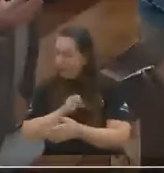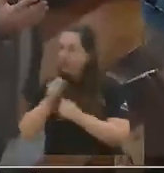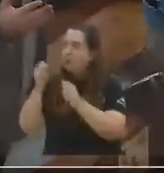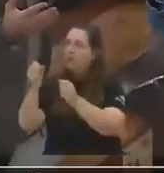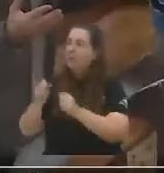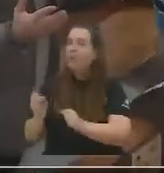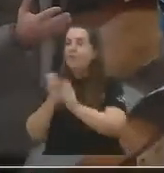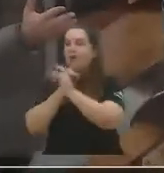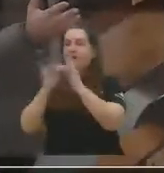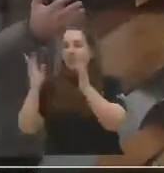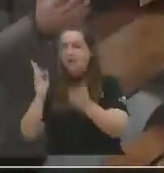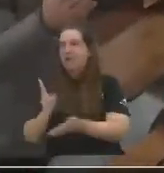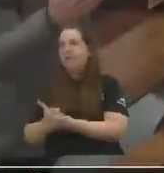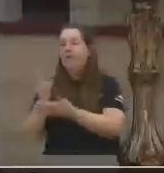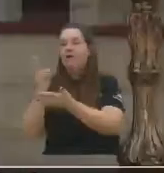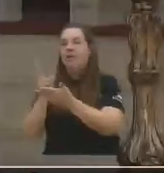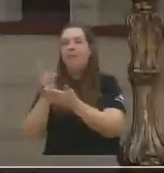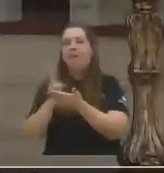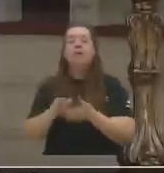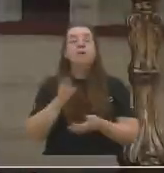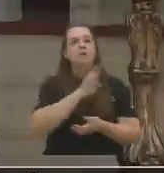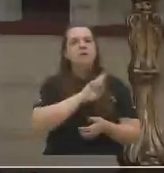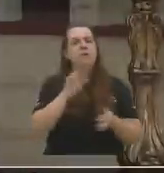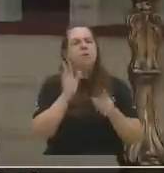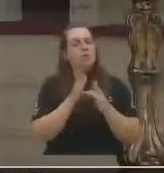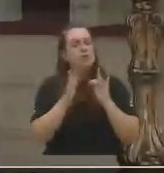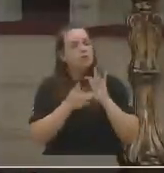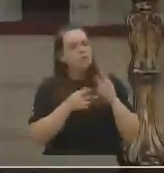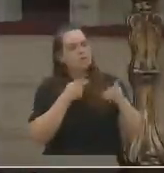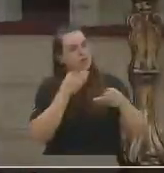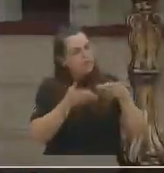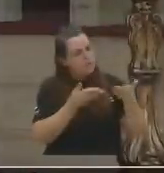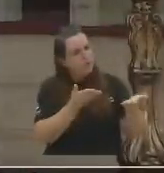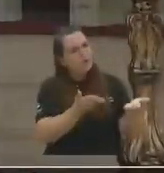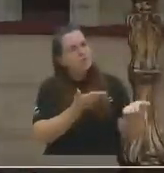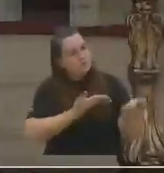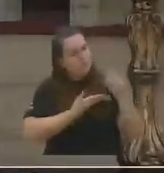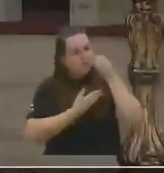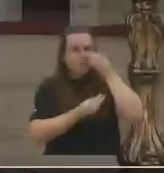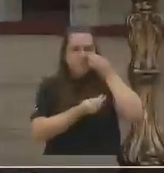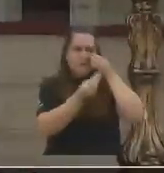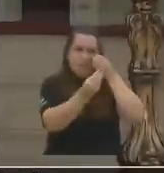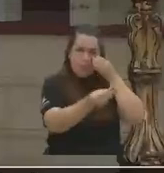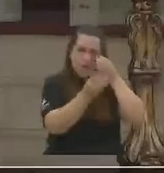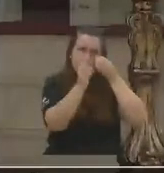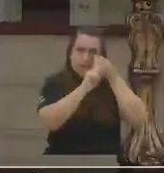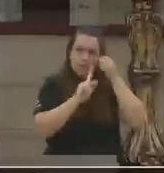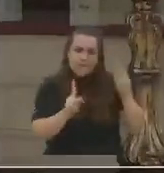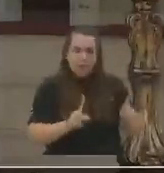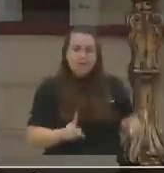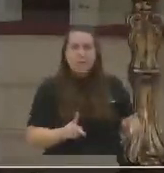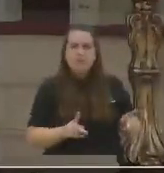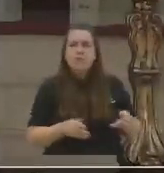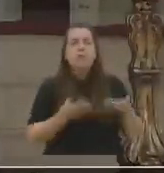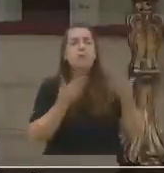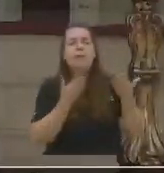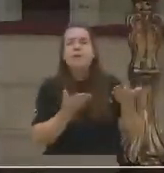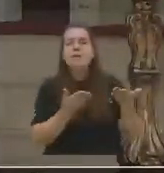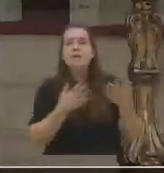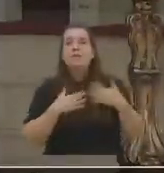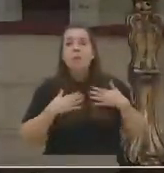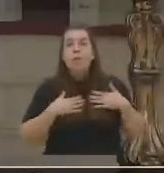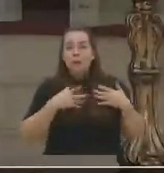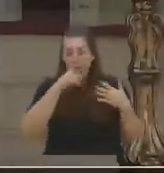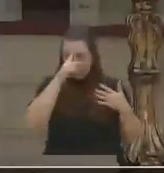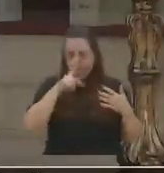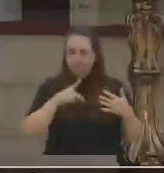o reino, o poder e a glória para sempre. Senhor Jesus Cristo, dissestes aos vossos apóstolos: eu vos